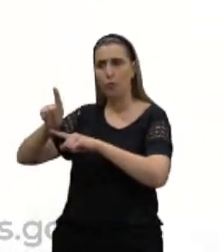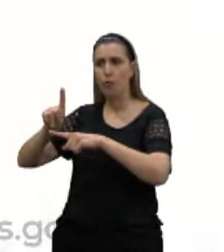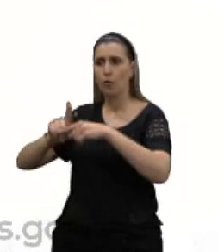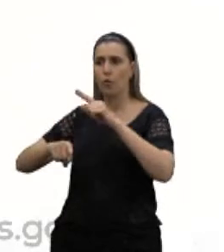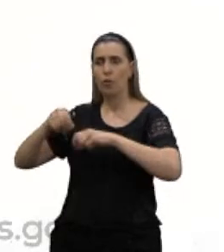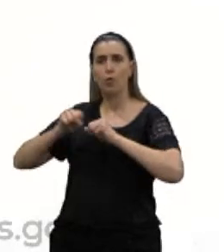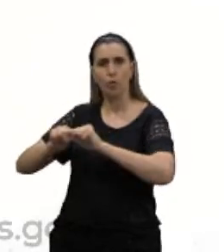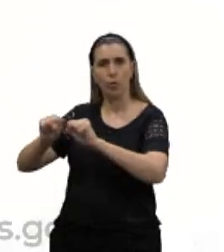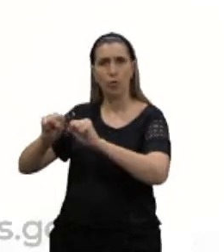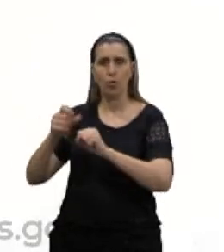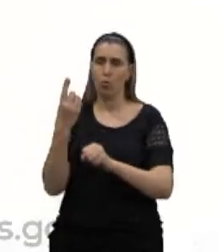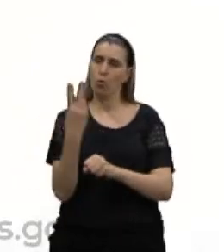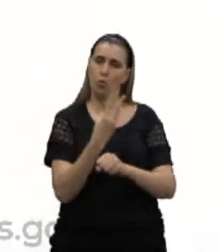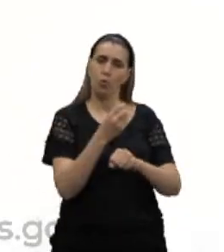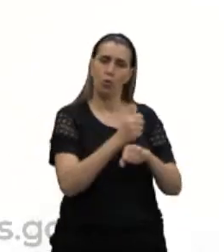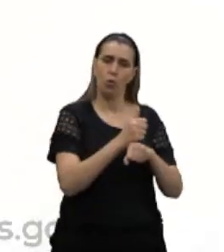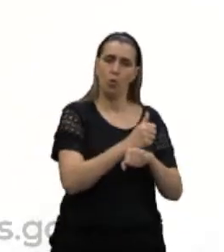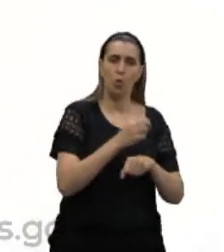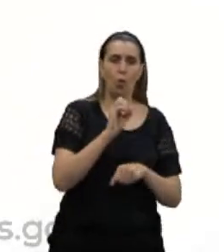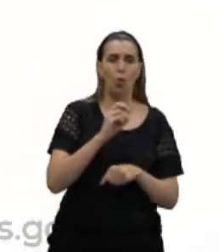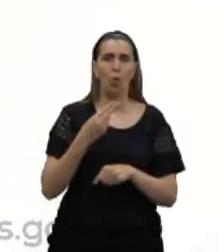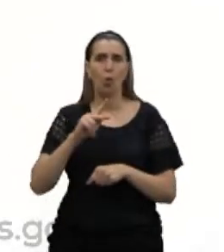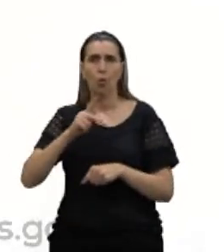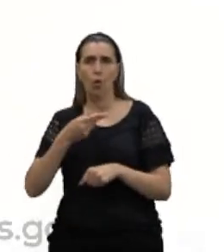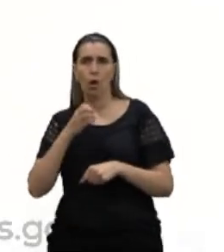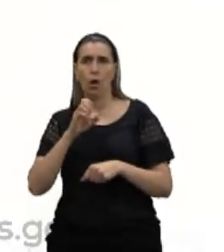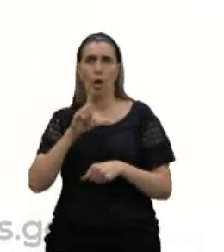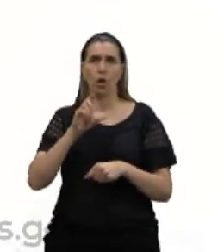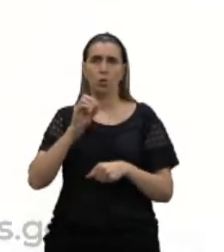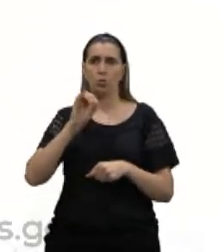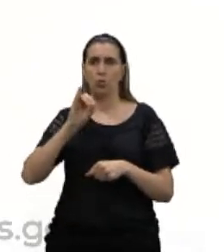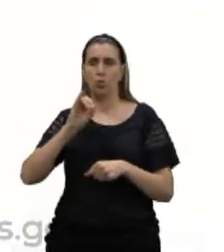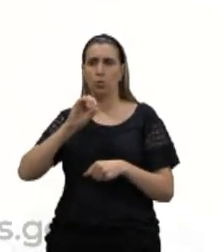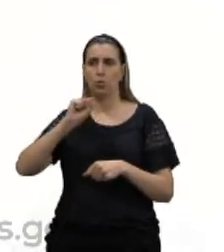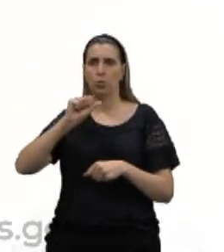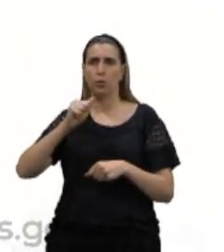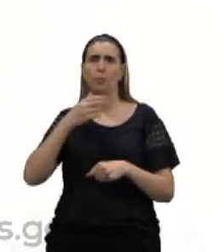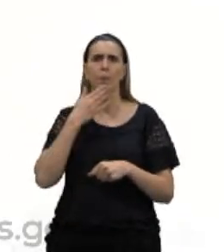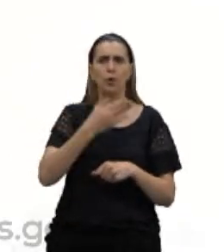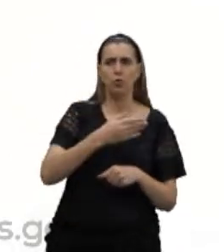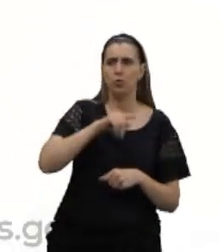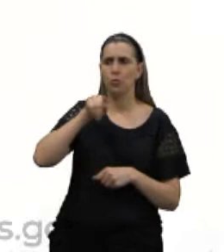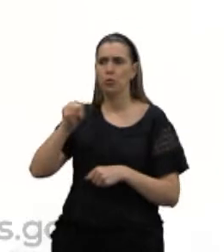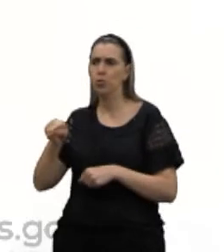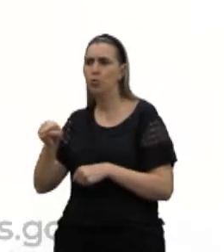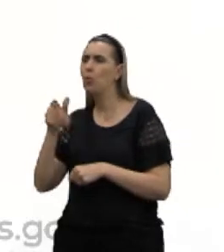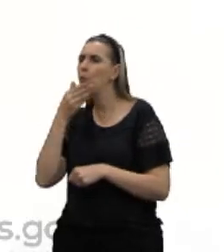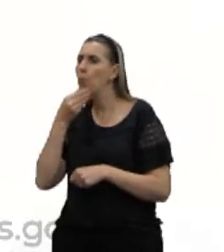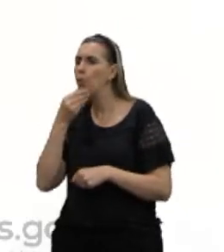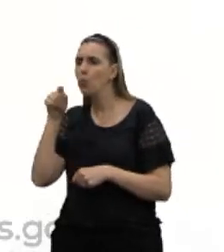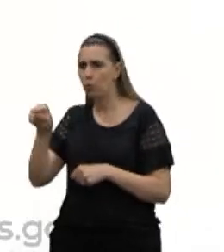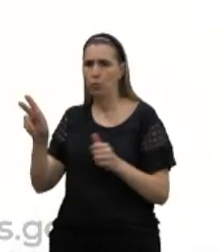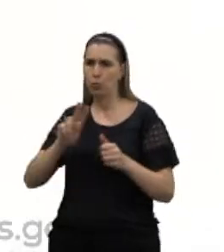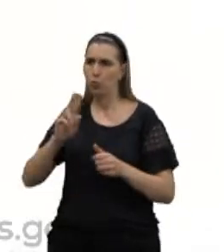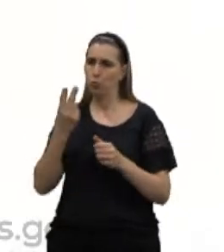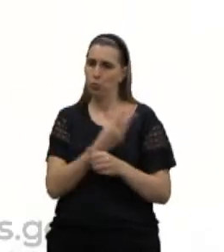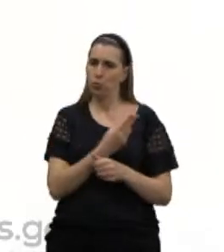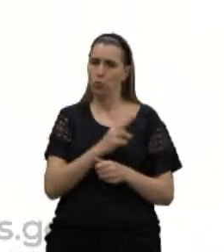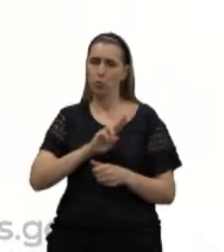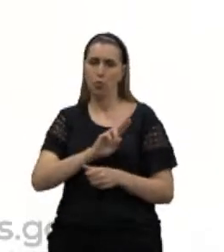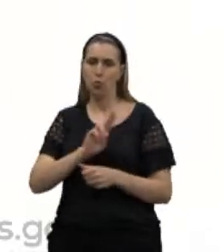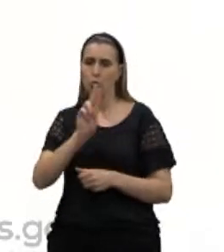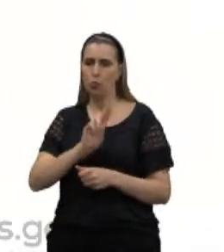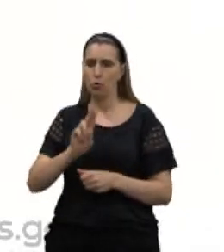duas profissões, ou a Heloísa pediu que o Matheus fosse ao supermercado, mantendo dois nomes próprios, né? Então, a questão